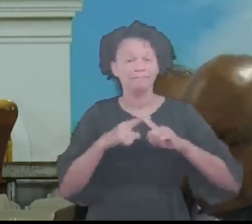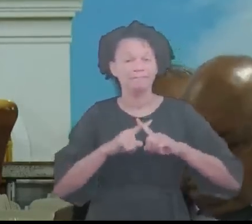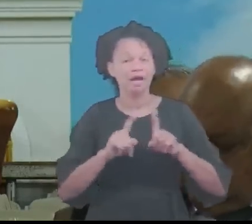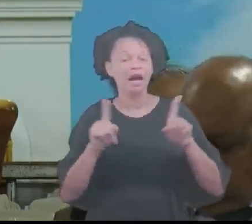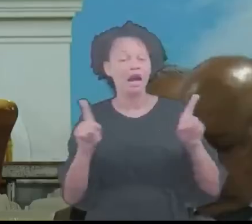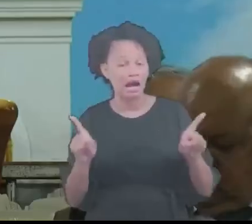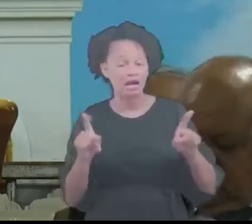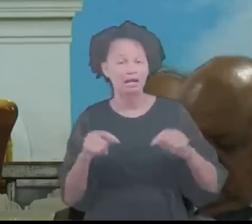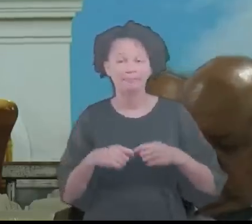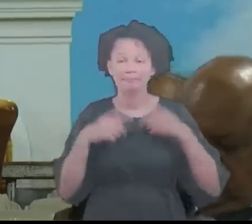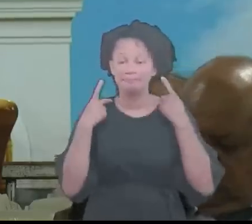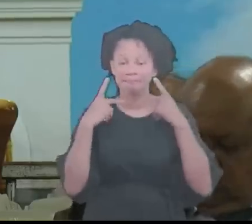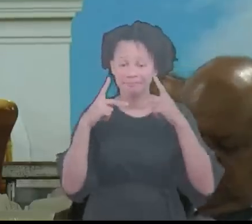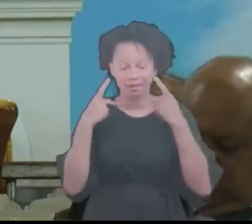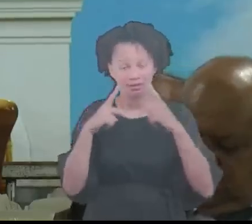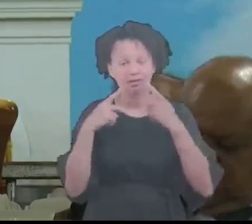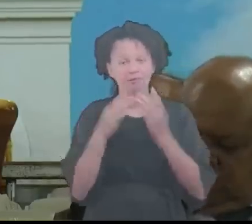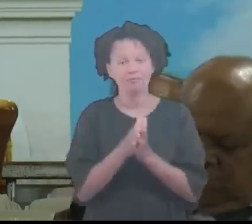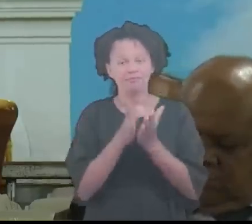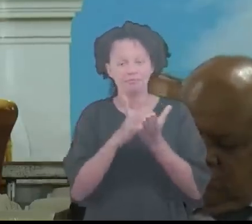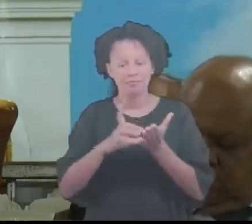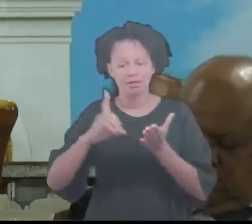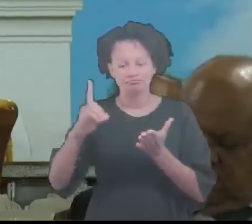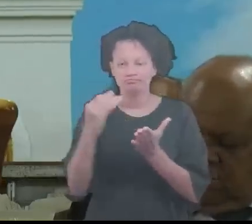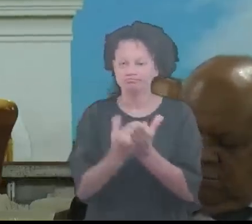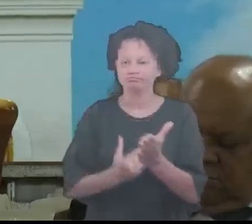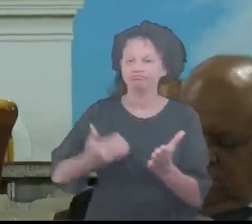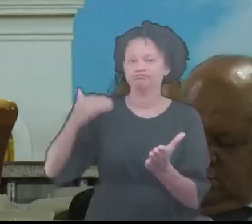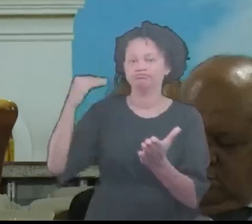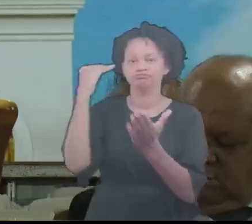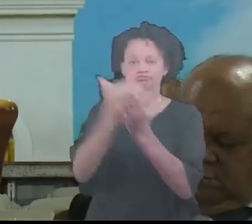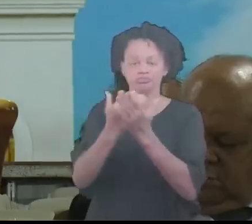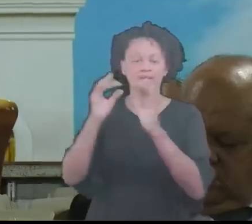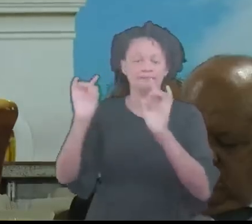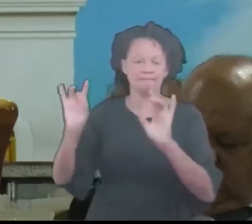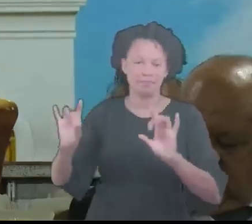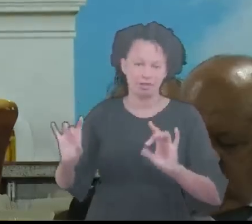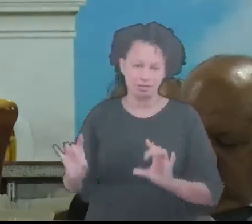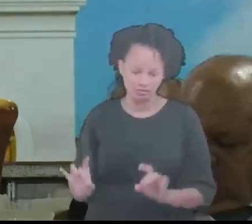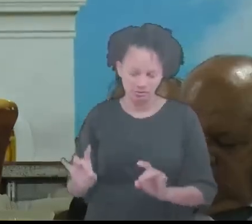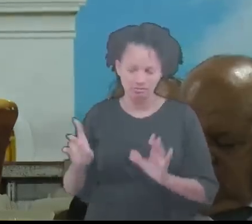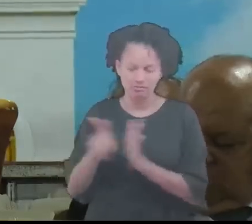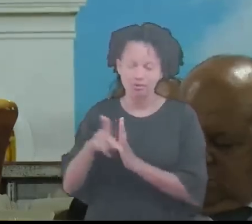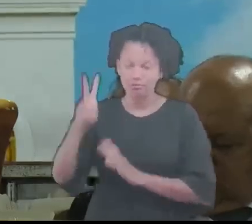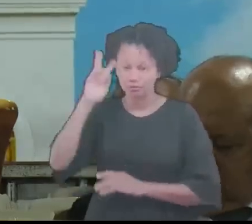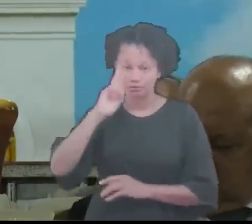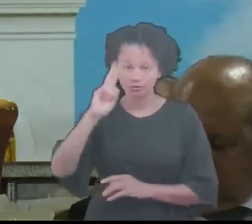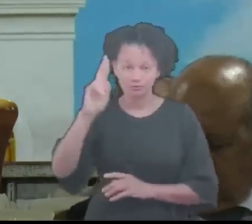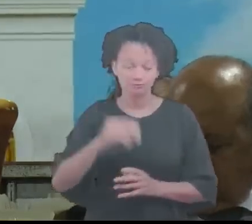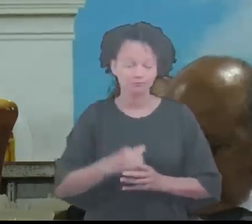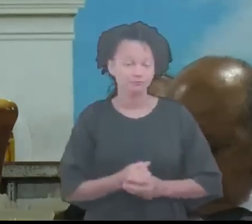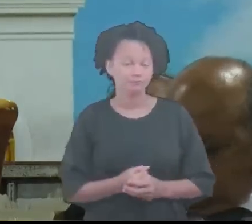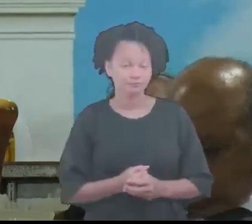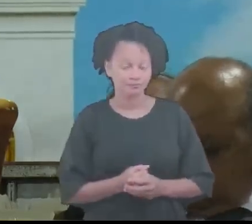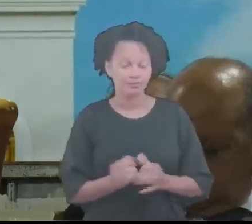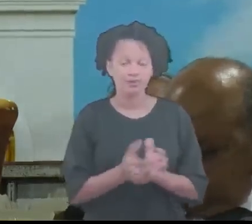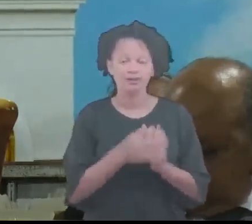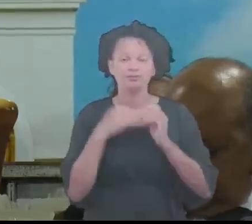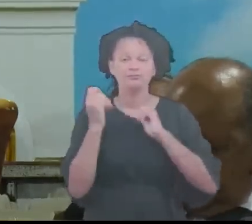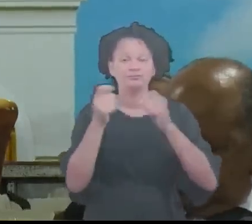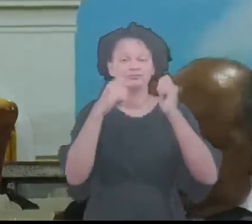palavra, é necessário uma ajuda especial da parte de Deus.